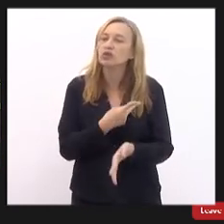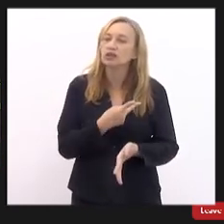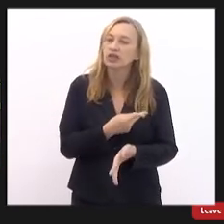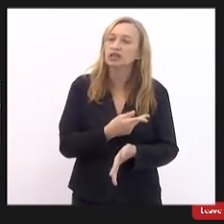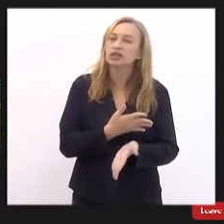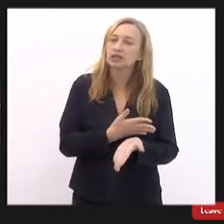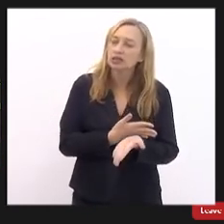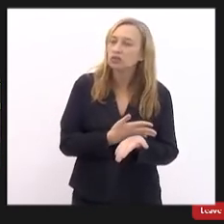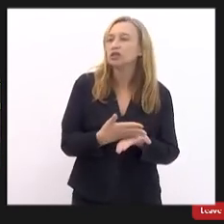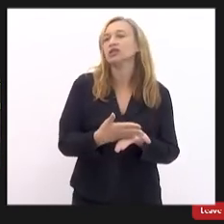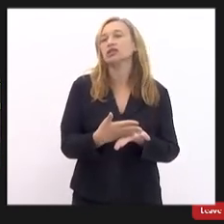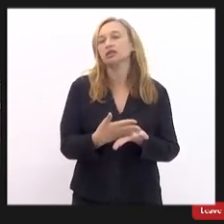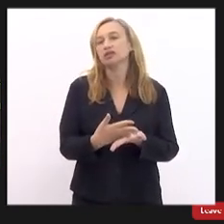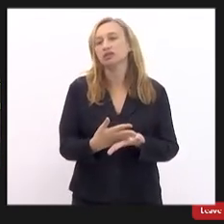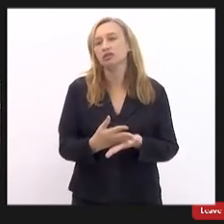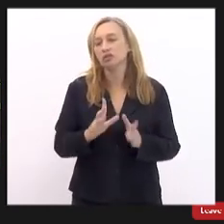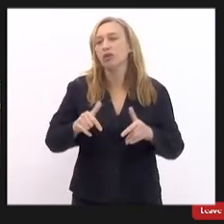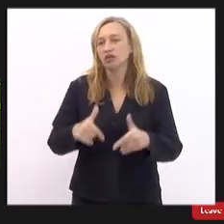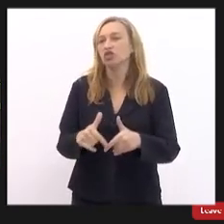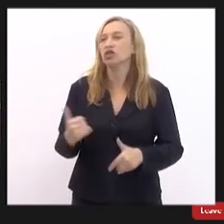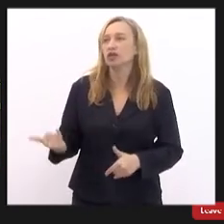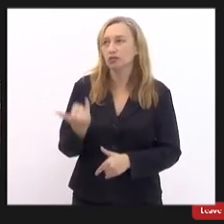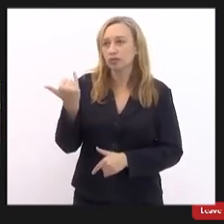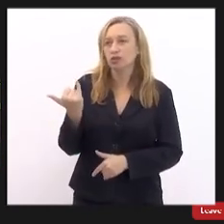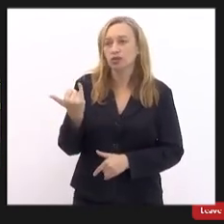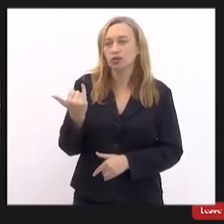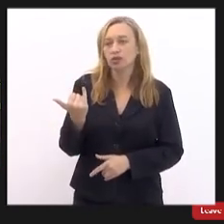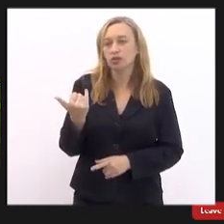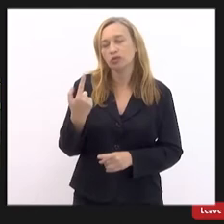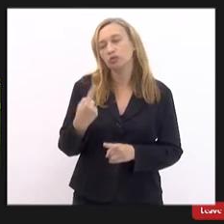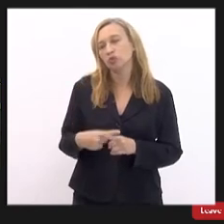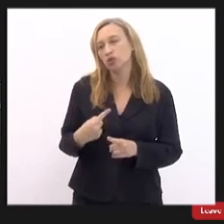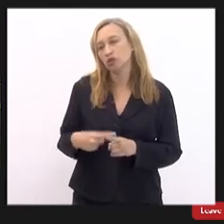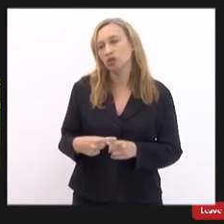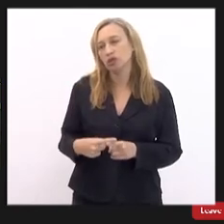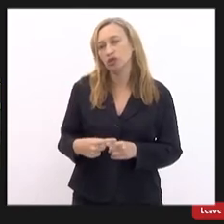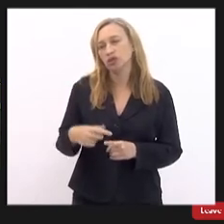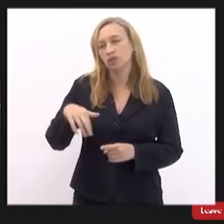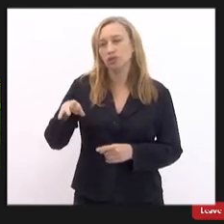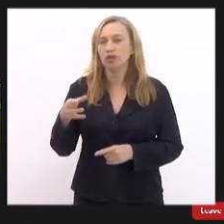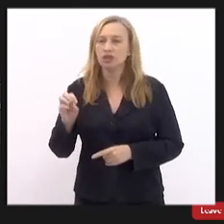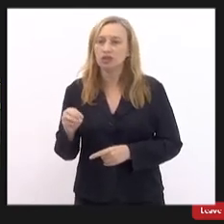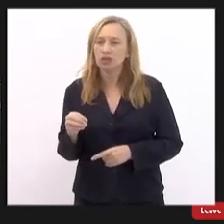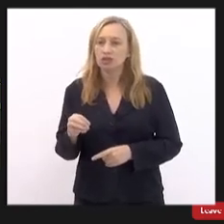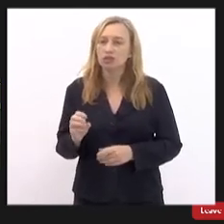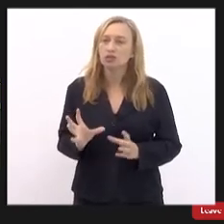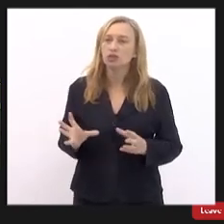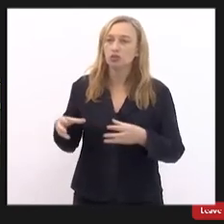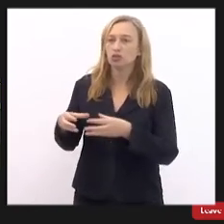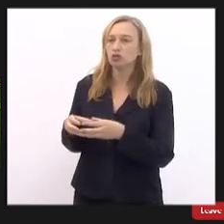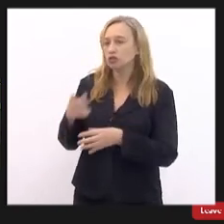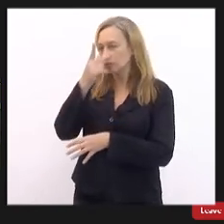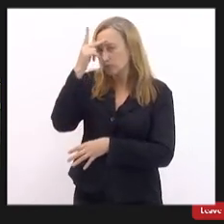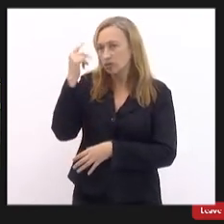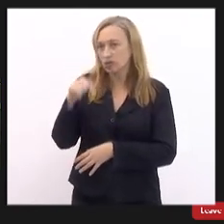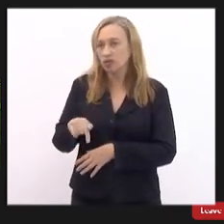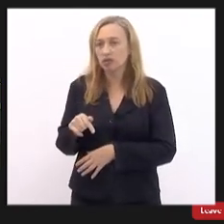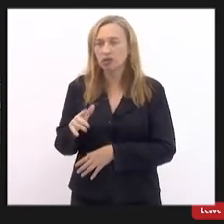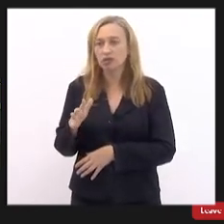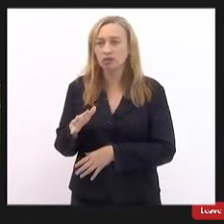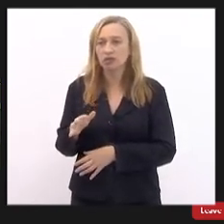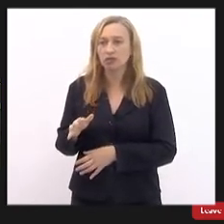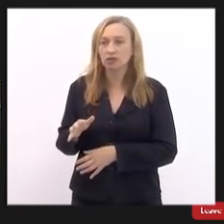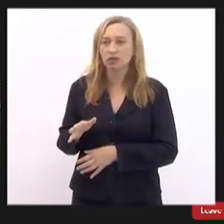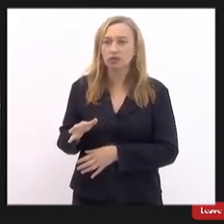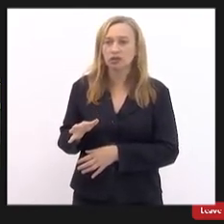ponta, entendeu? A sua atuação é muito importante, porque o Marcelo e o conjunto de pessoas aqui